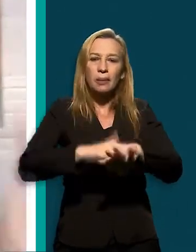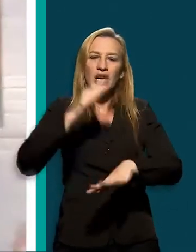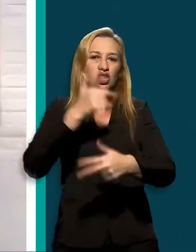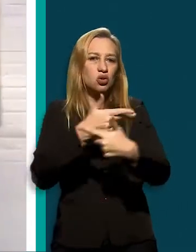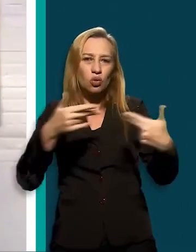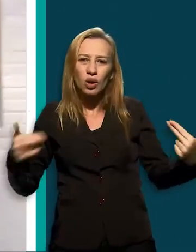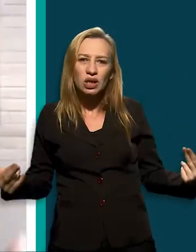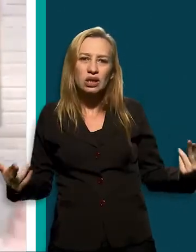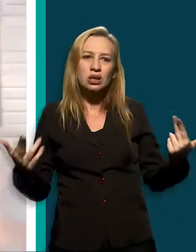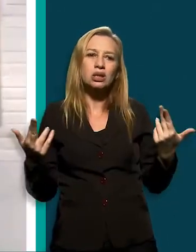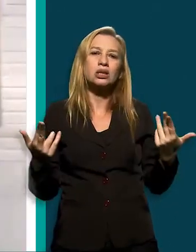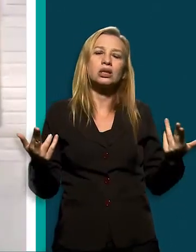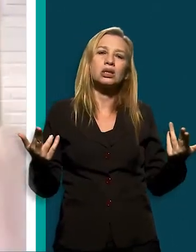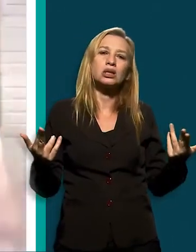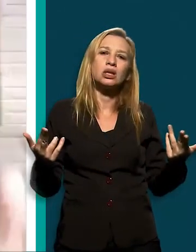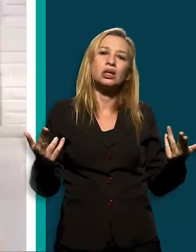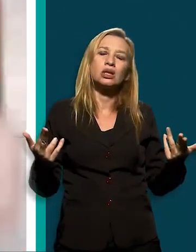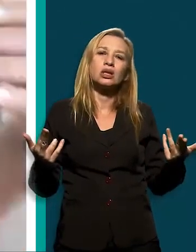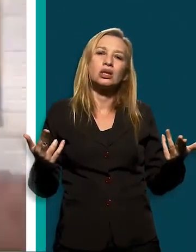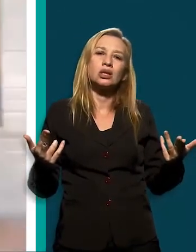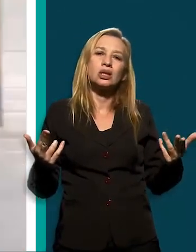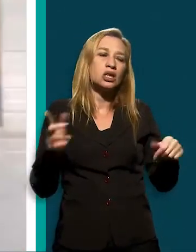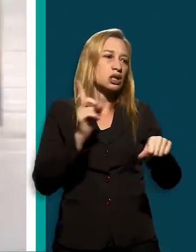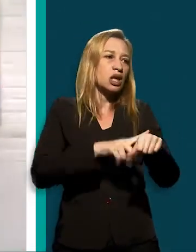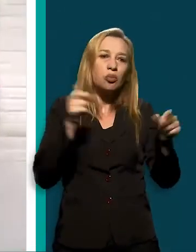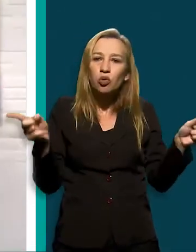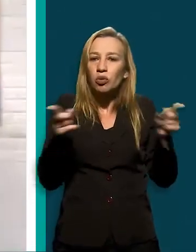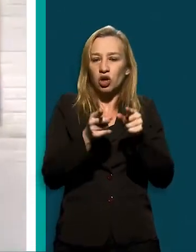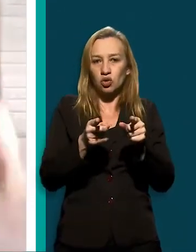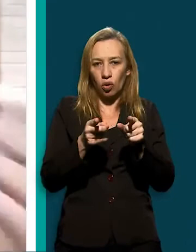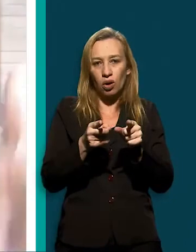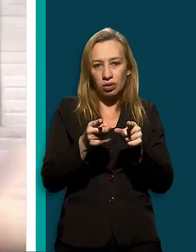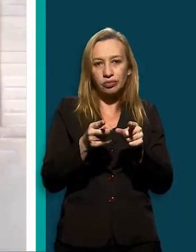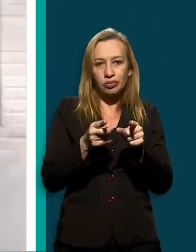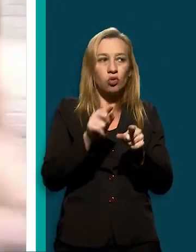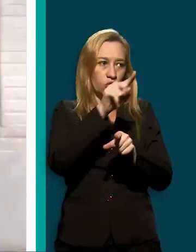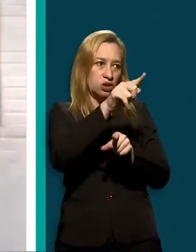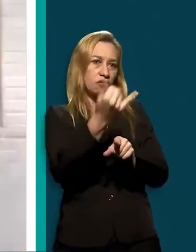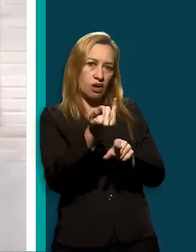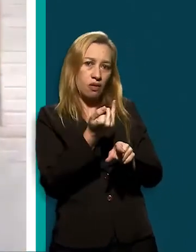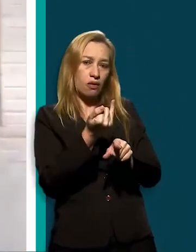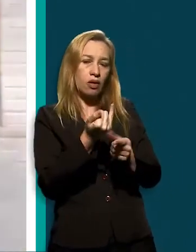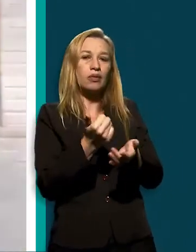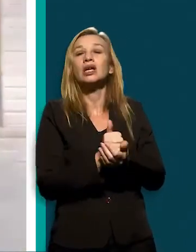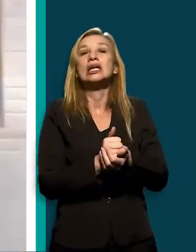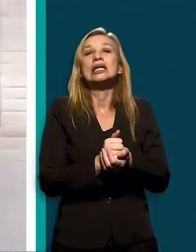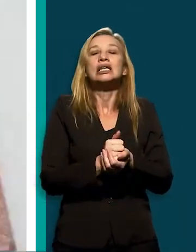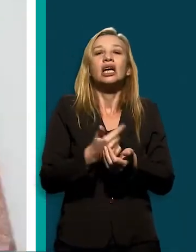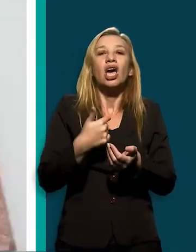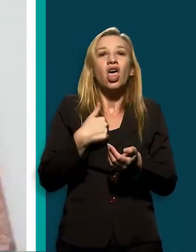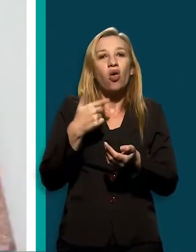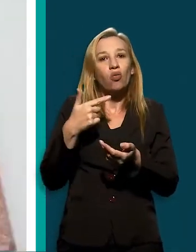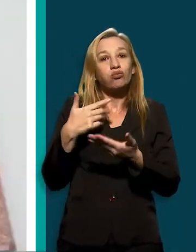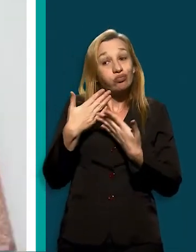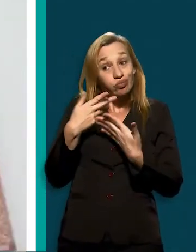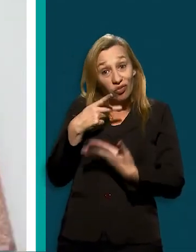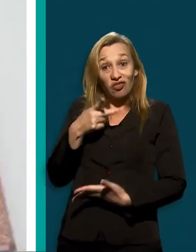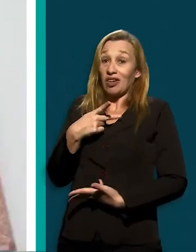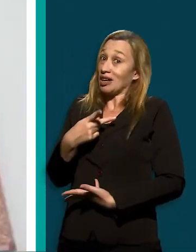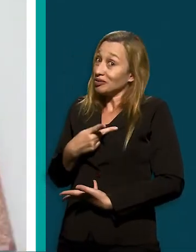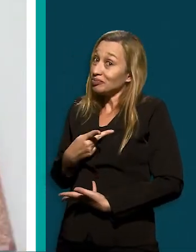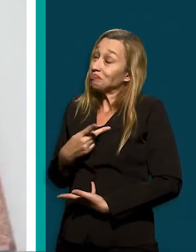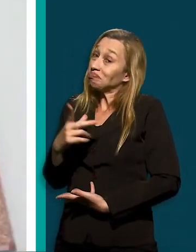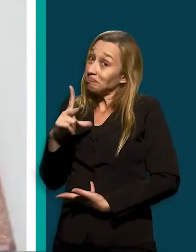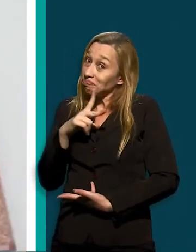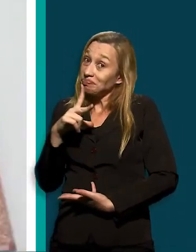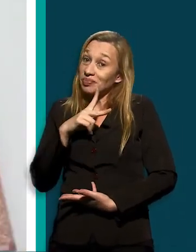mais coisas com investimento menor, inclusive de Isso. tempo, como você falou aí, Sim. né? E assim, eu